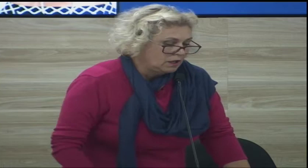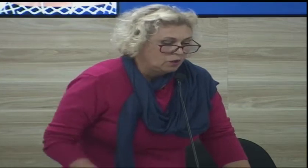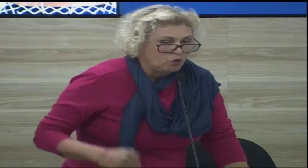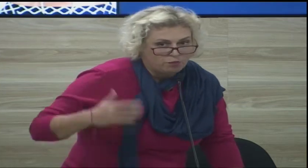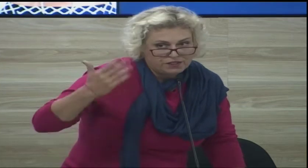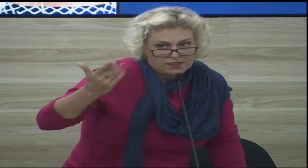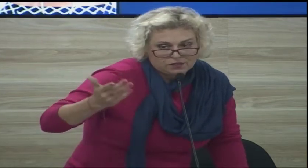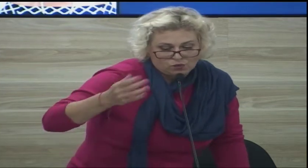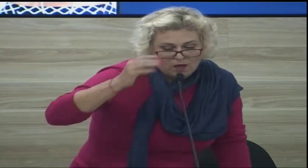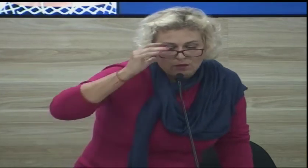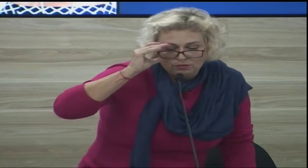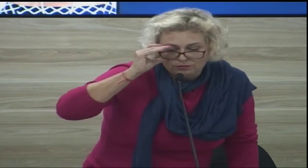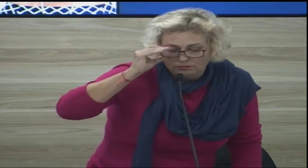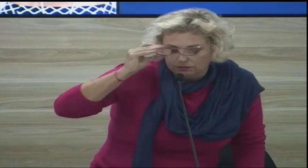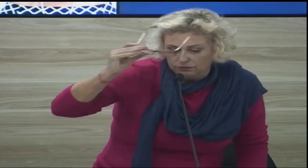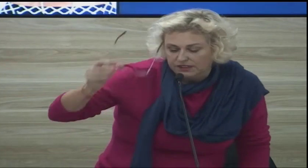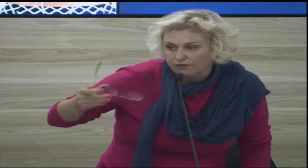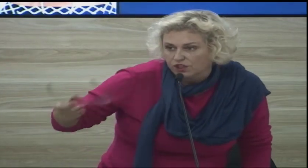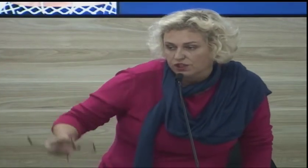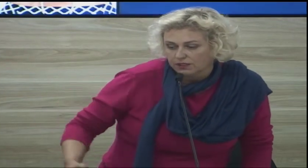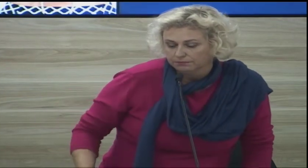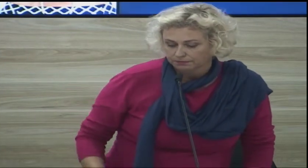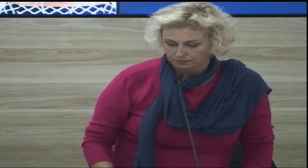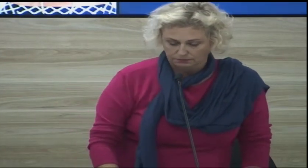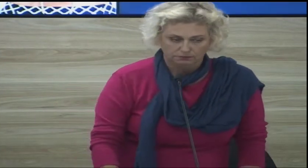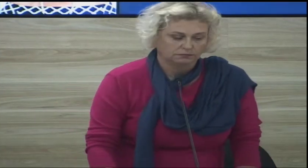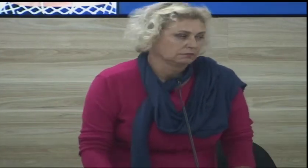homossexual travesti